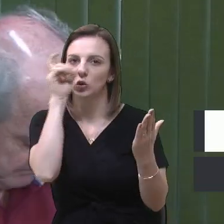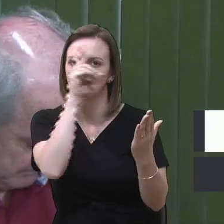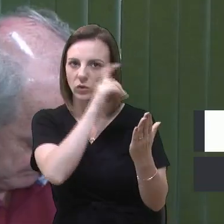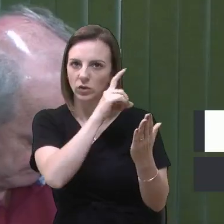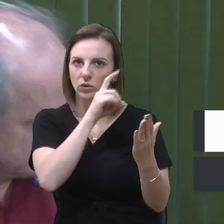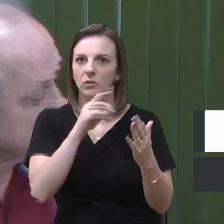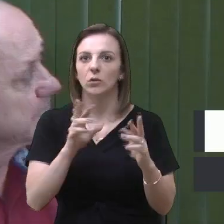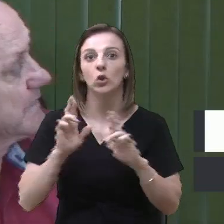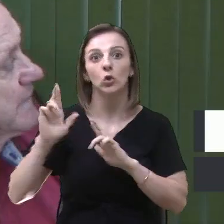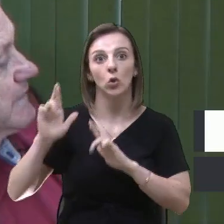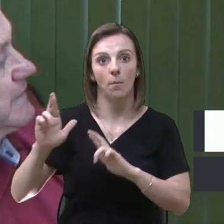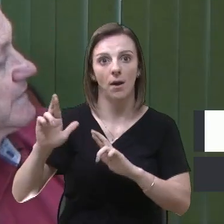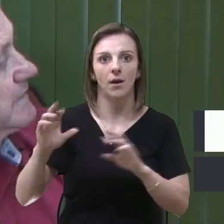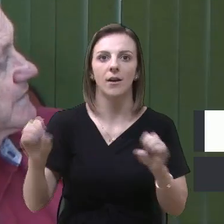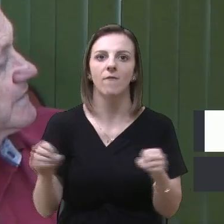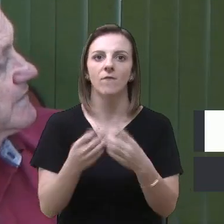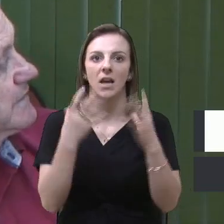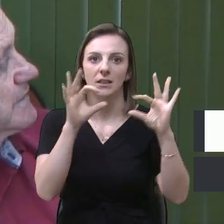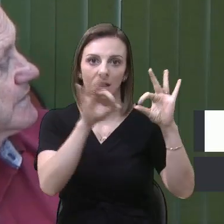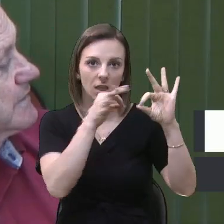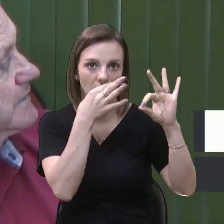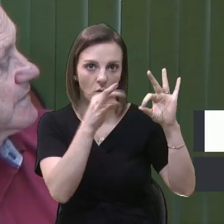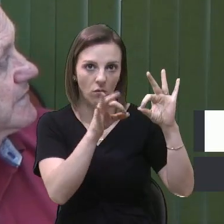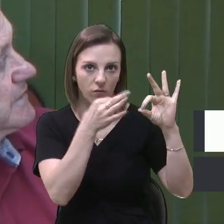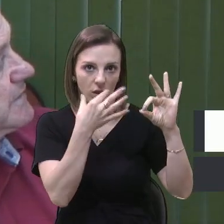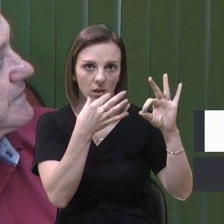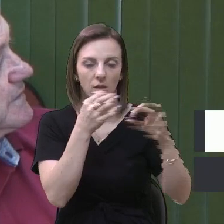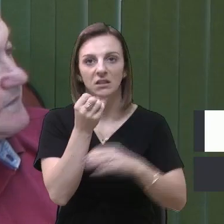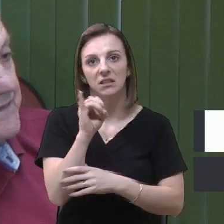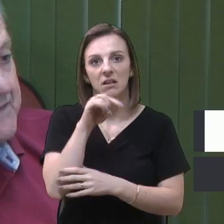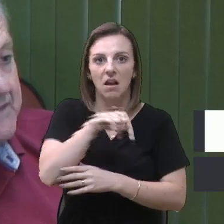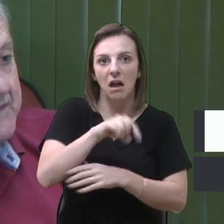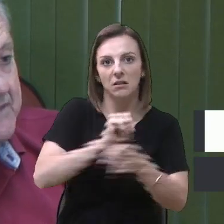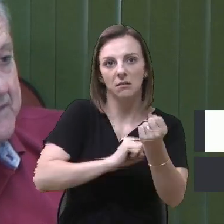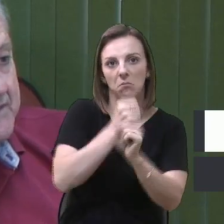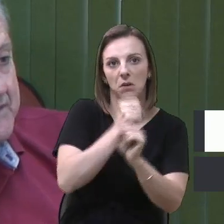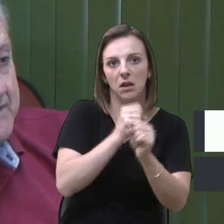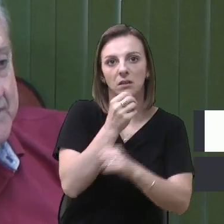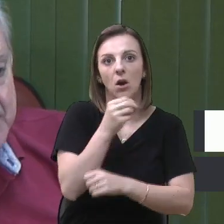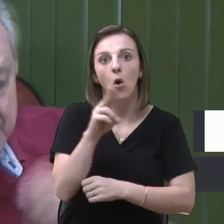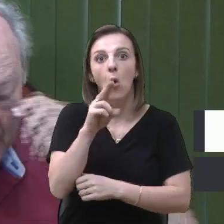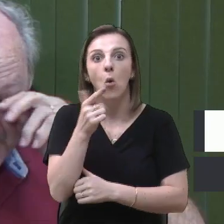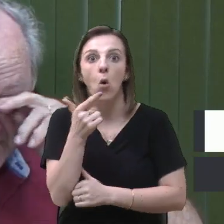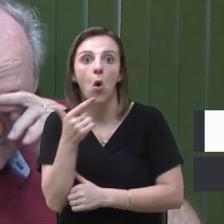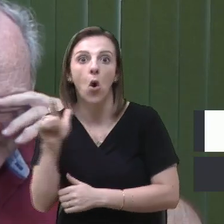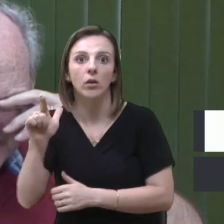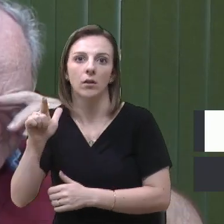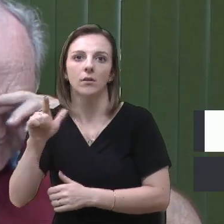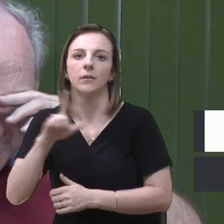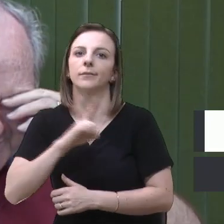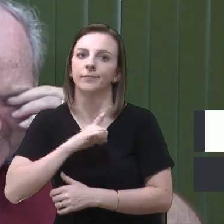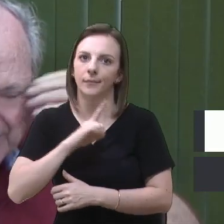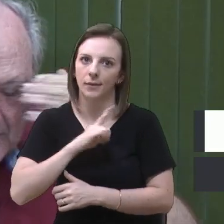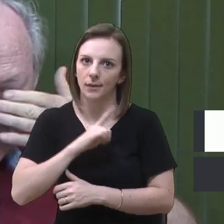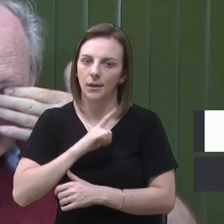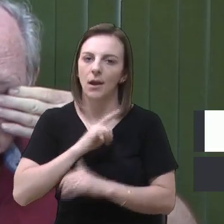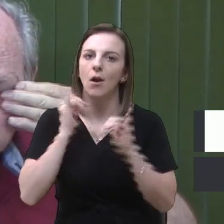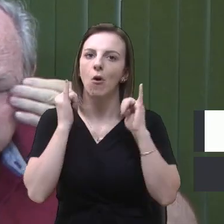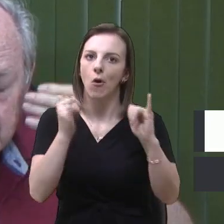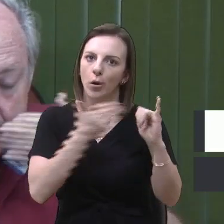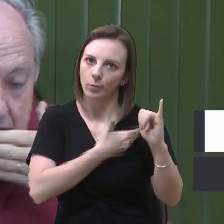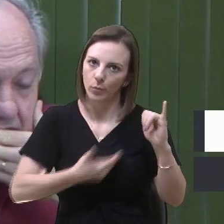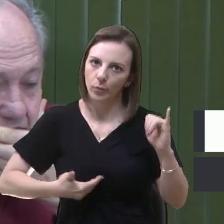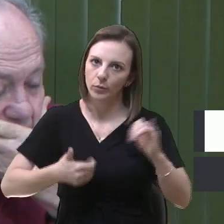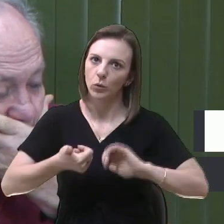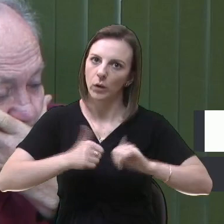na festa da uva, se for essa empresa ou se for outra, que tenha transporte público para as pessoas poderem ir. Porque